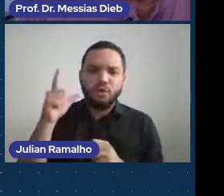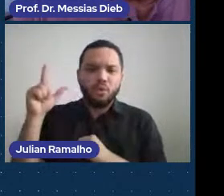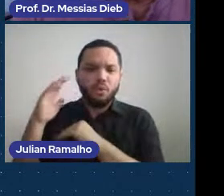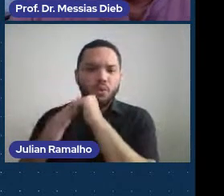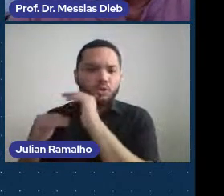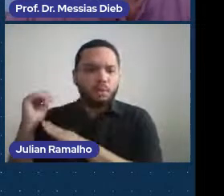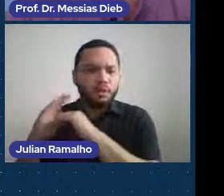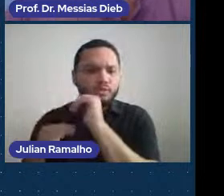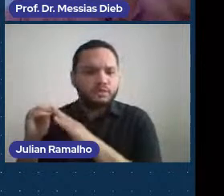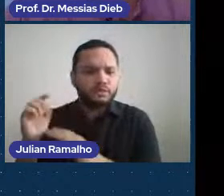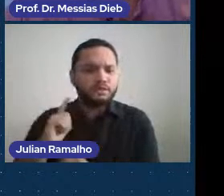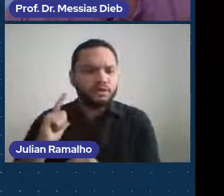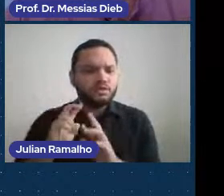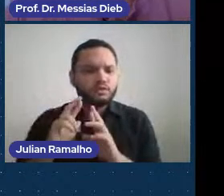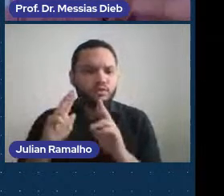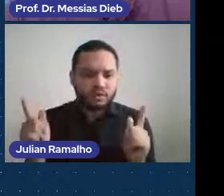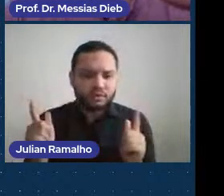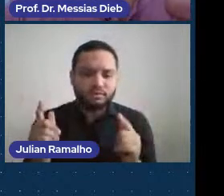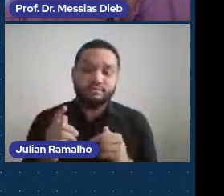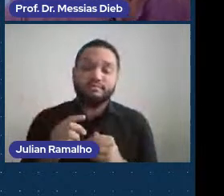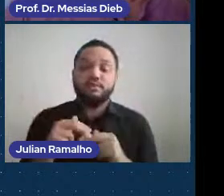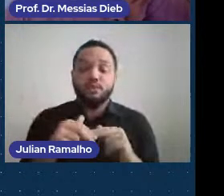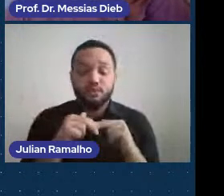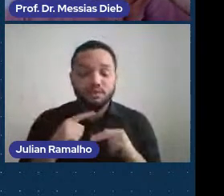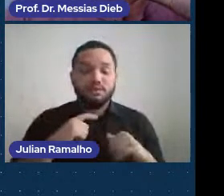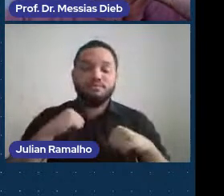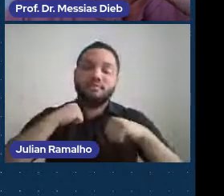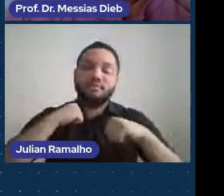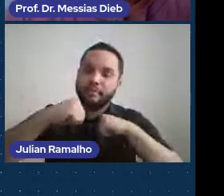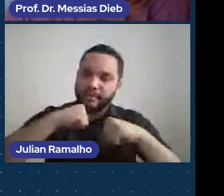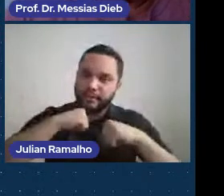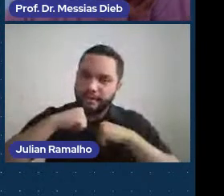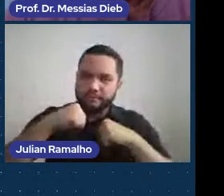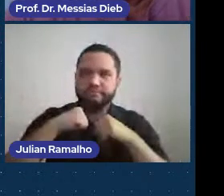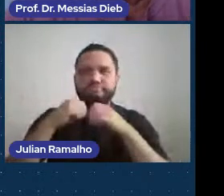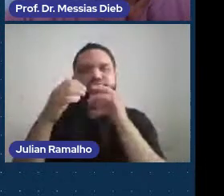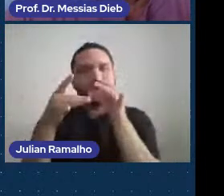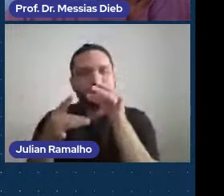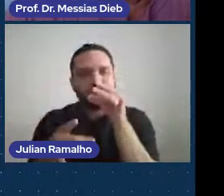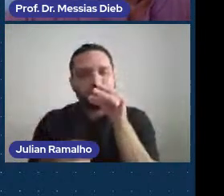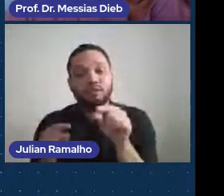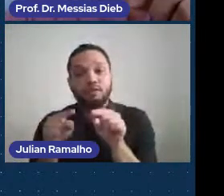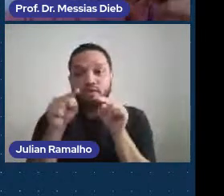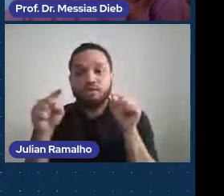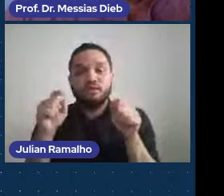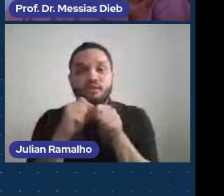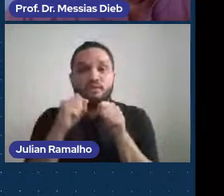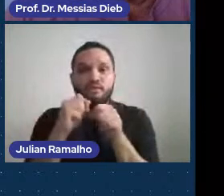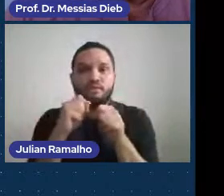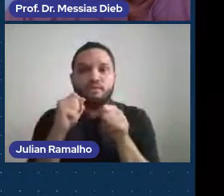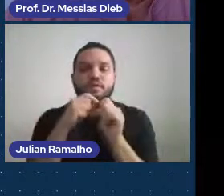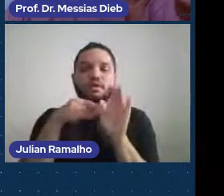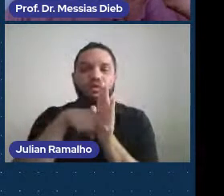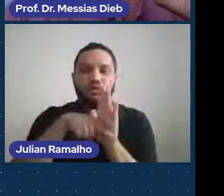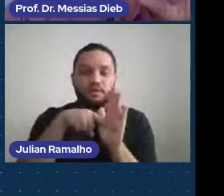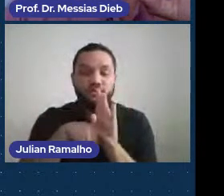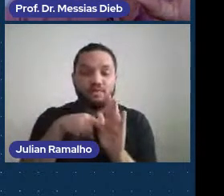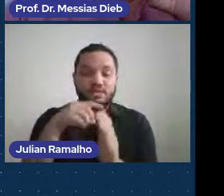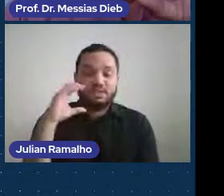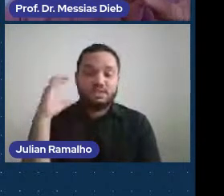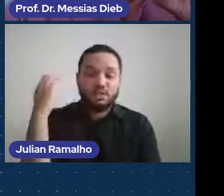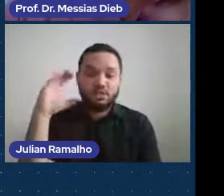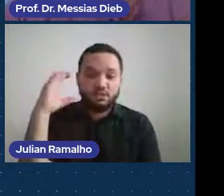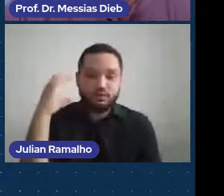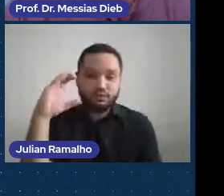profissões? Então, aí tem um debate também, e aí, para quem está elaborando uma pesquisa de caráter científico,